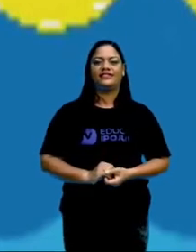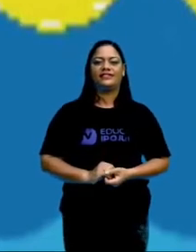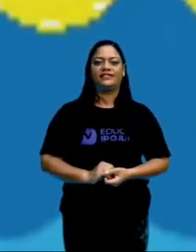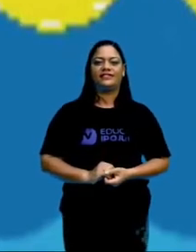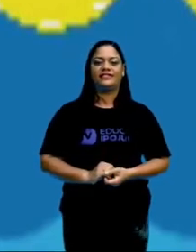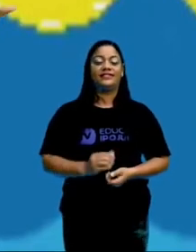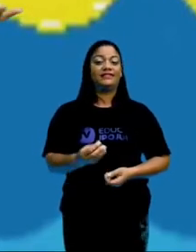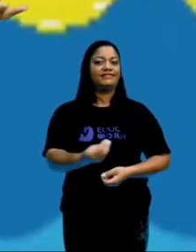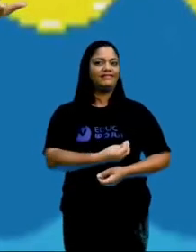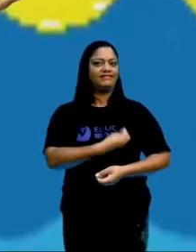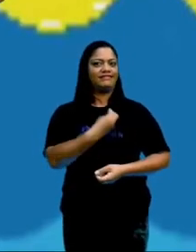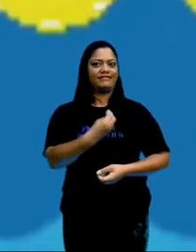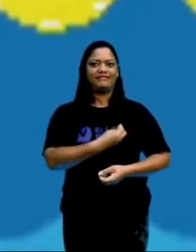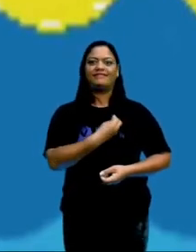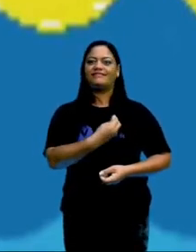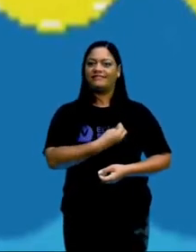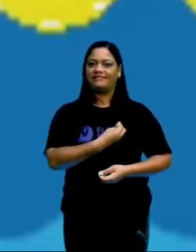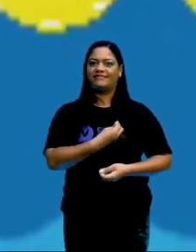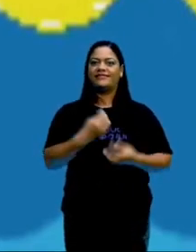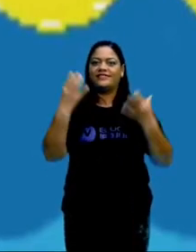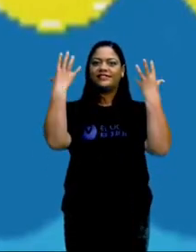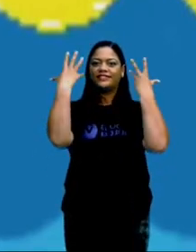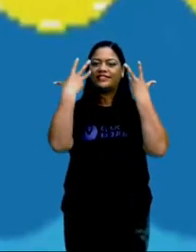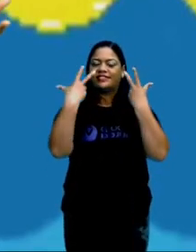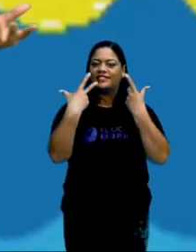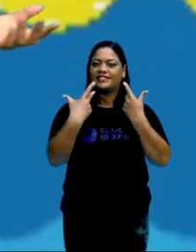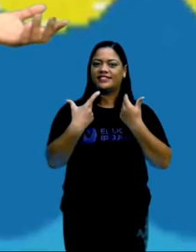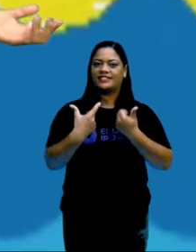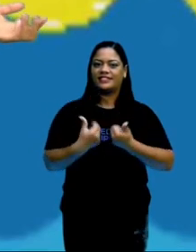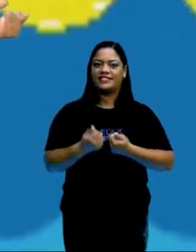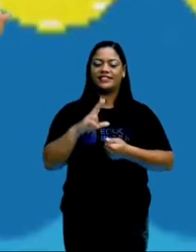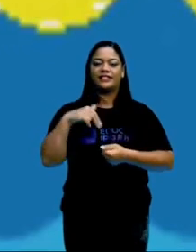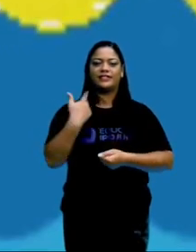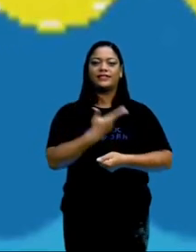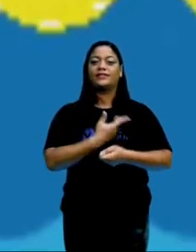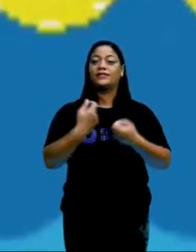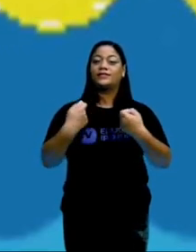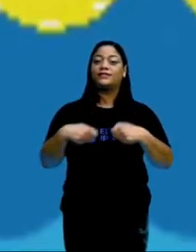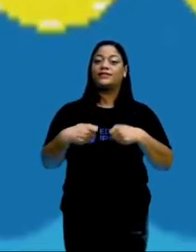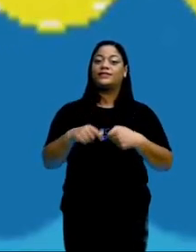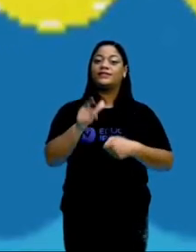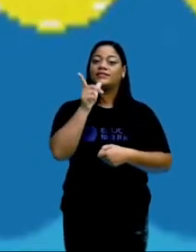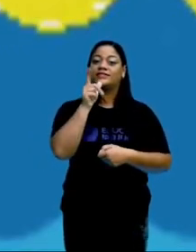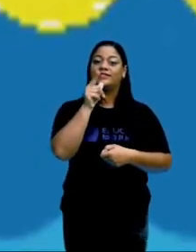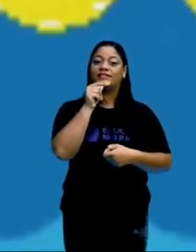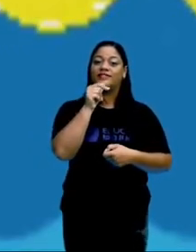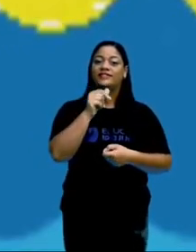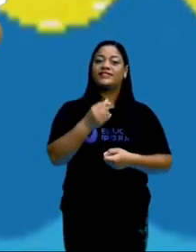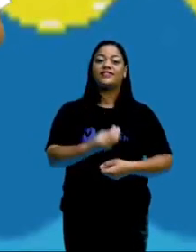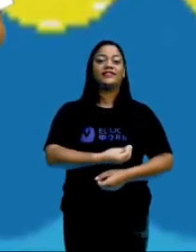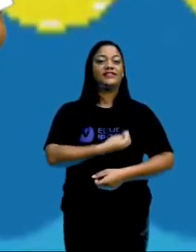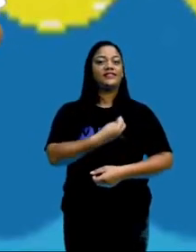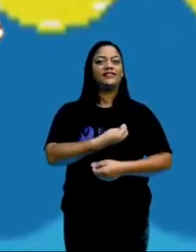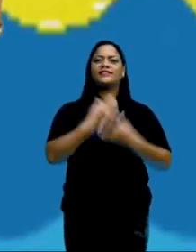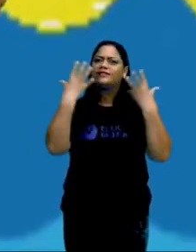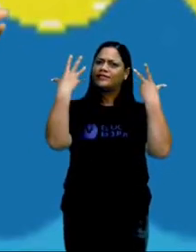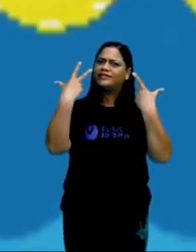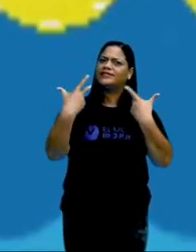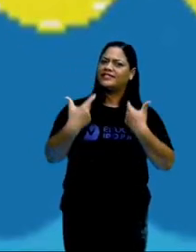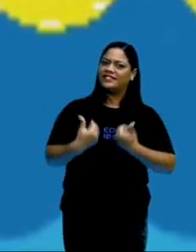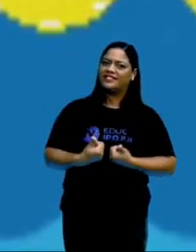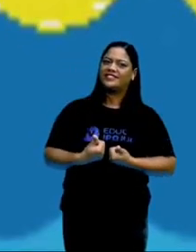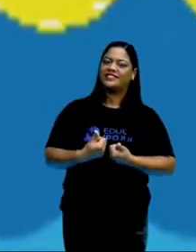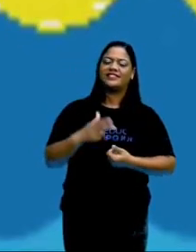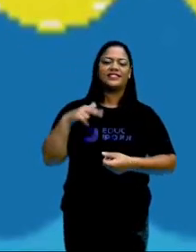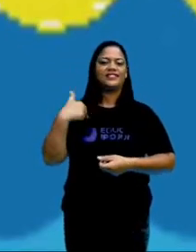Para a sobrevivência dos animais, né? A gente precisa da água para a sobrevivência